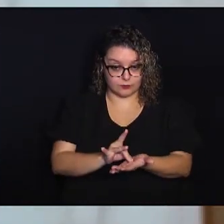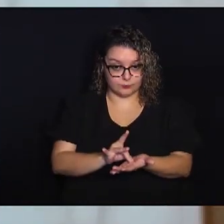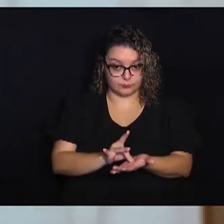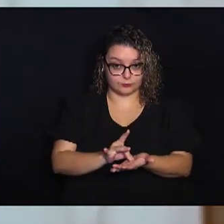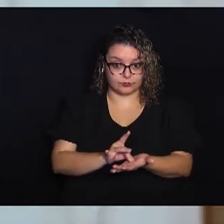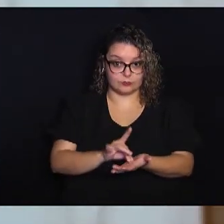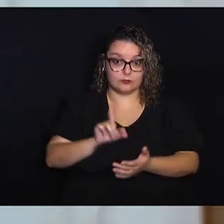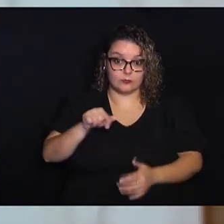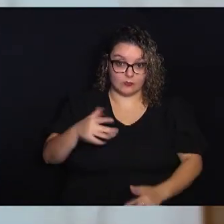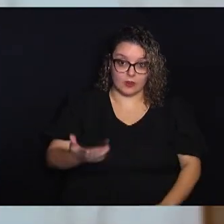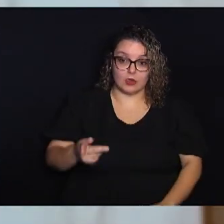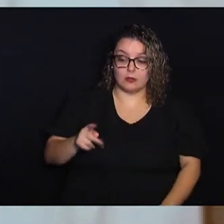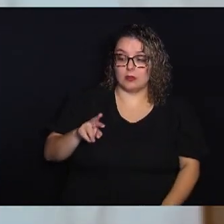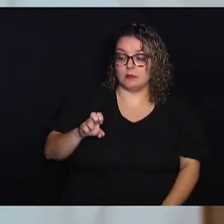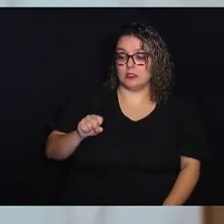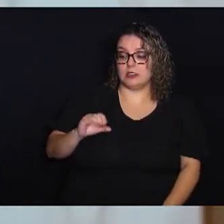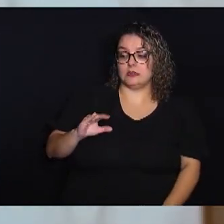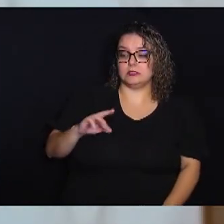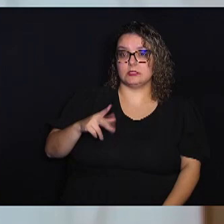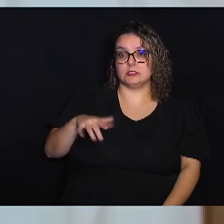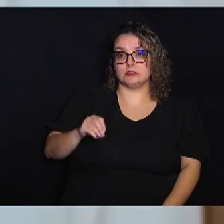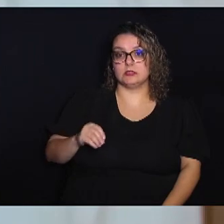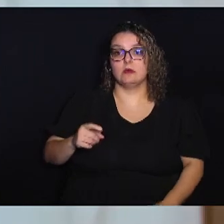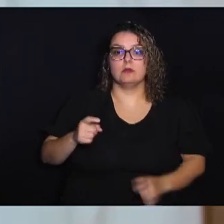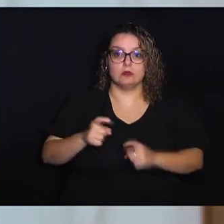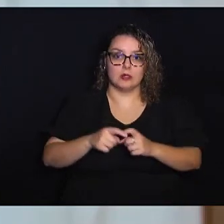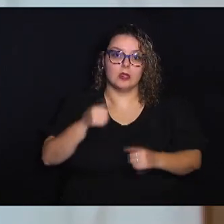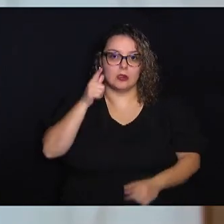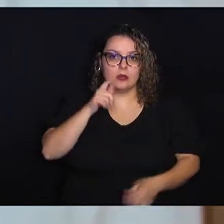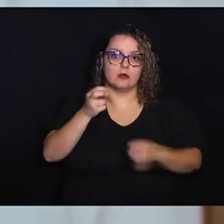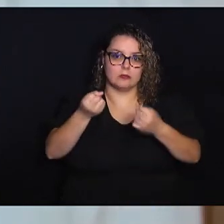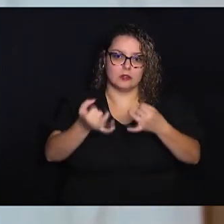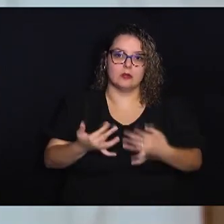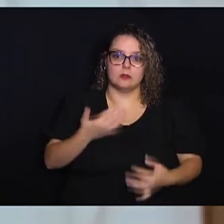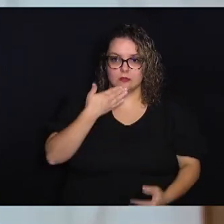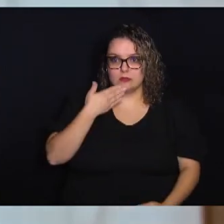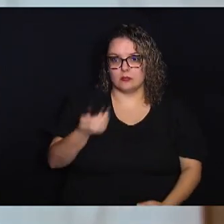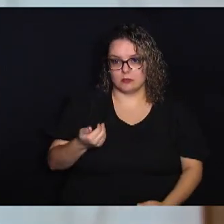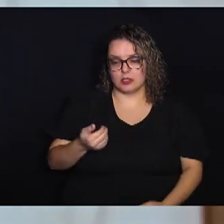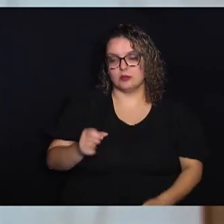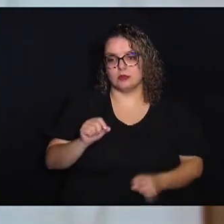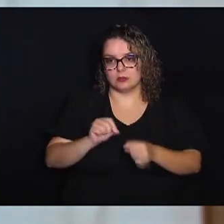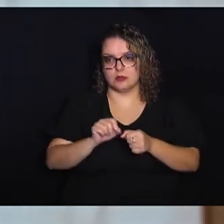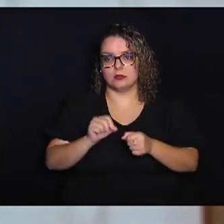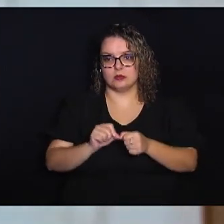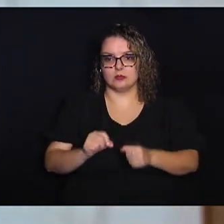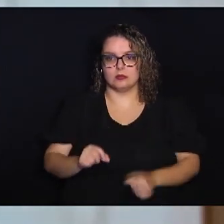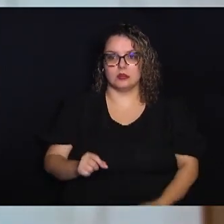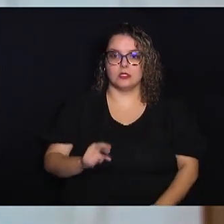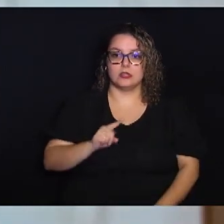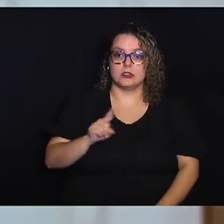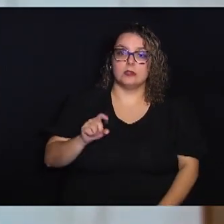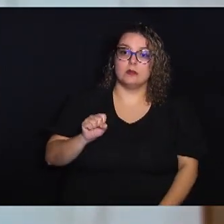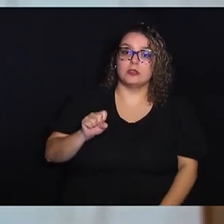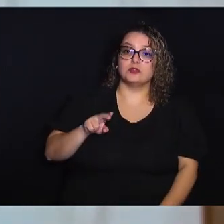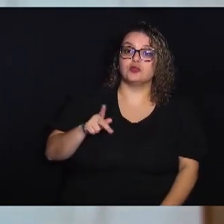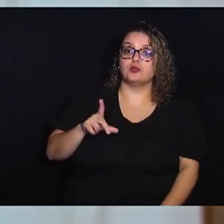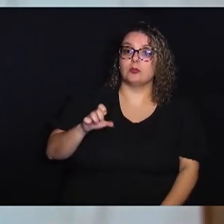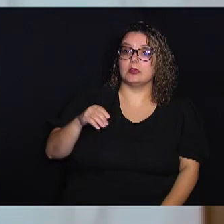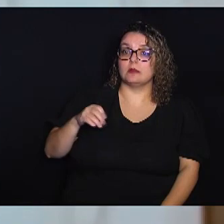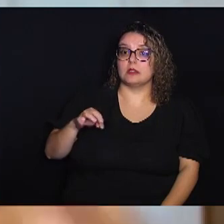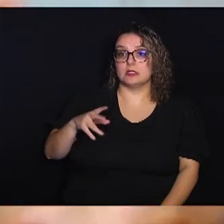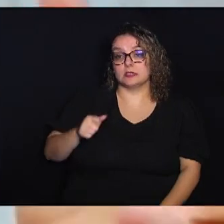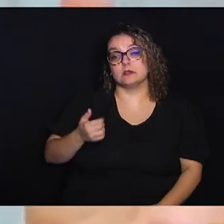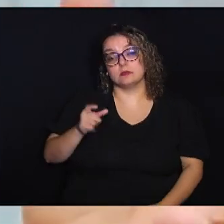que aí com uma prescrição médica tal, aí ele consegue te orientar, você fazer não uma suplementação, mas é um tratamento,